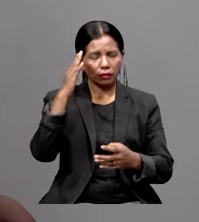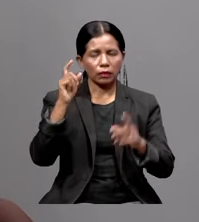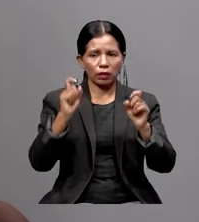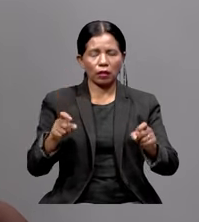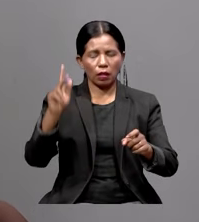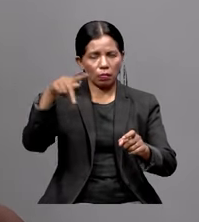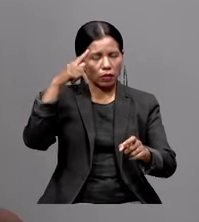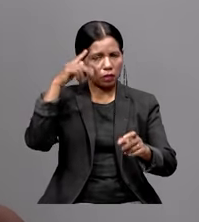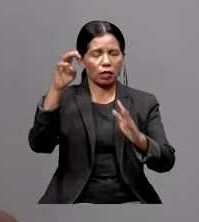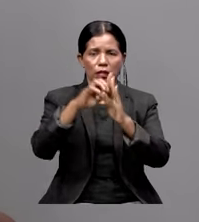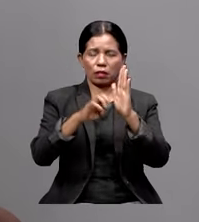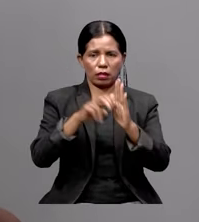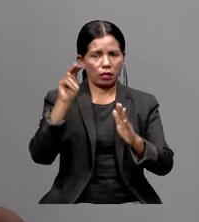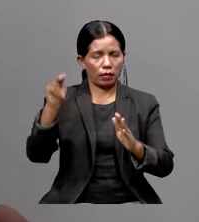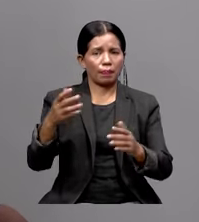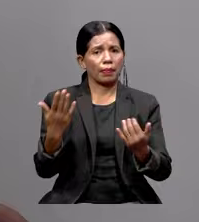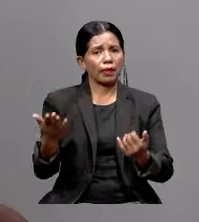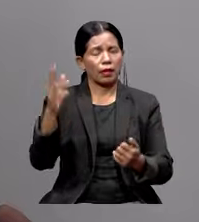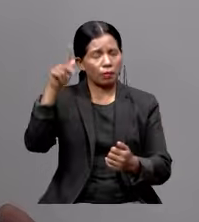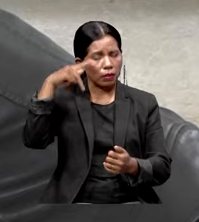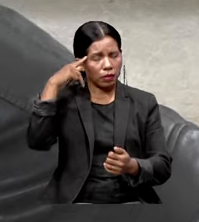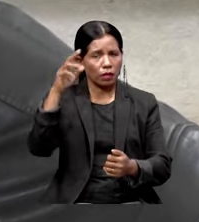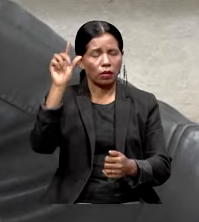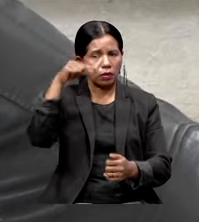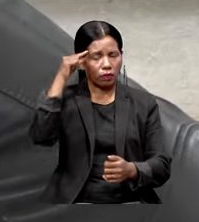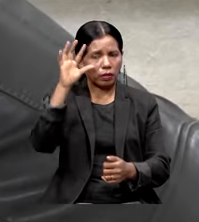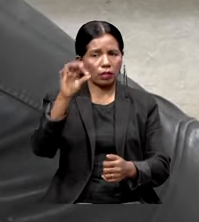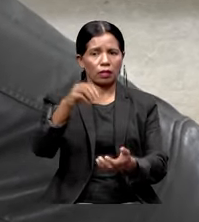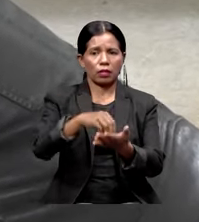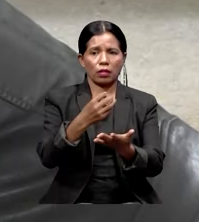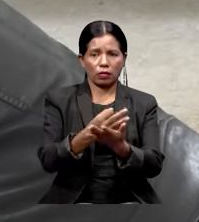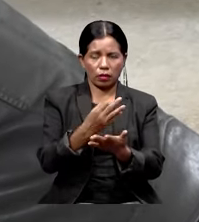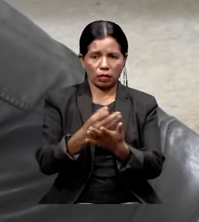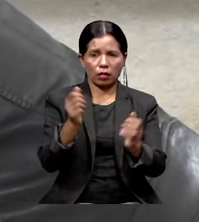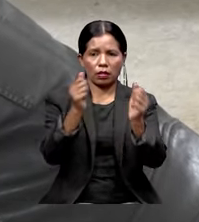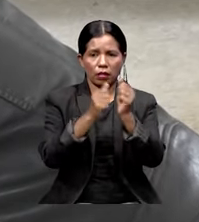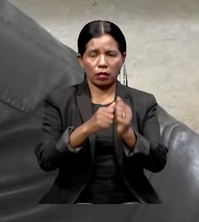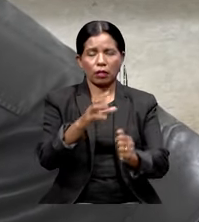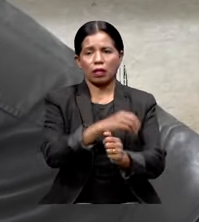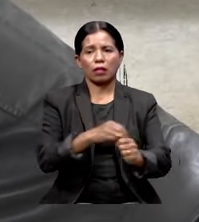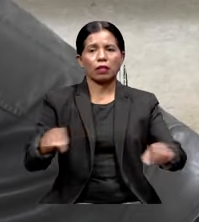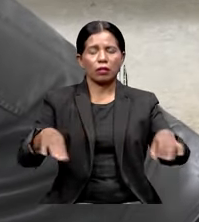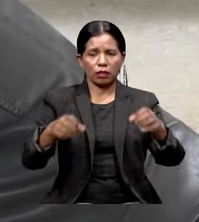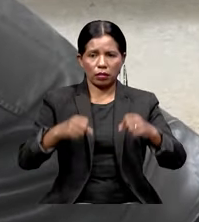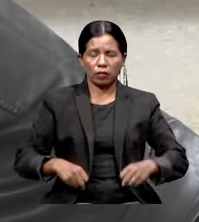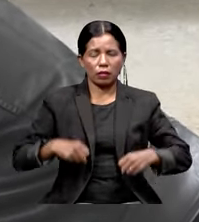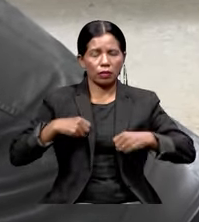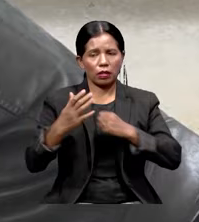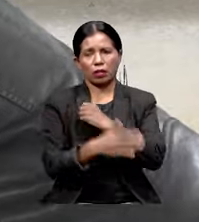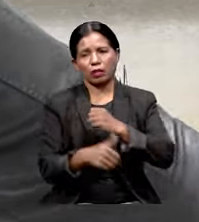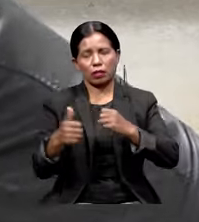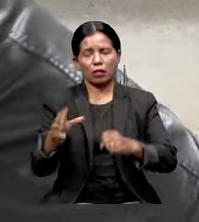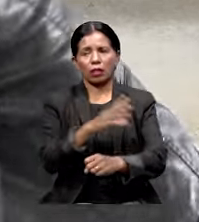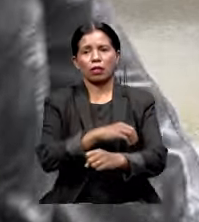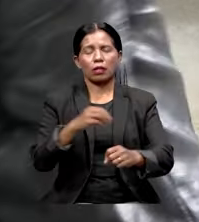politik estado ne e a política governo da CIA aloca osan no montante toco no aluresim ba prestação tratamento saúde a Railiu, no toco no